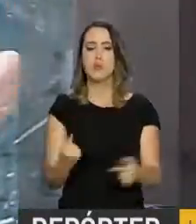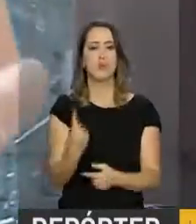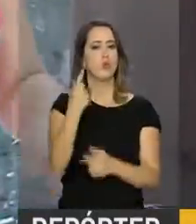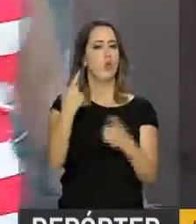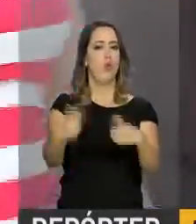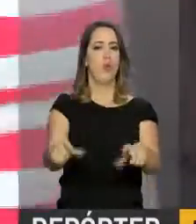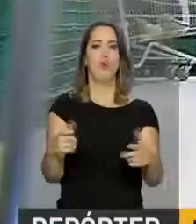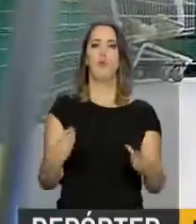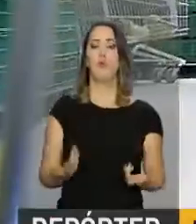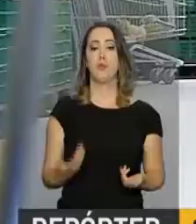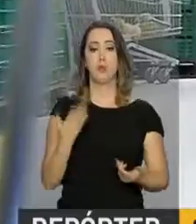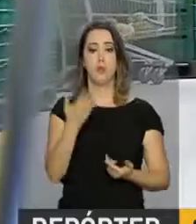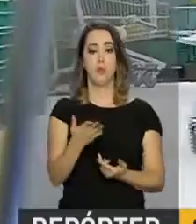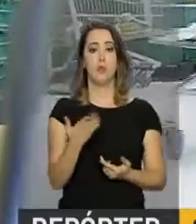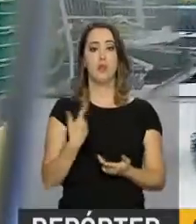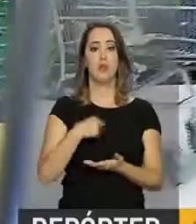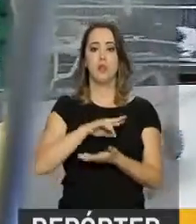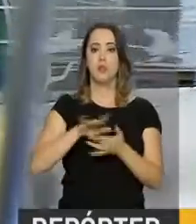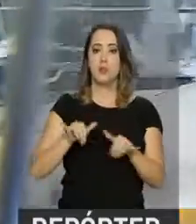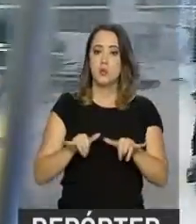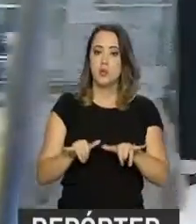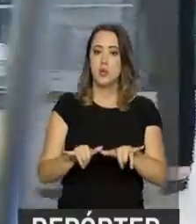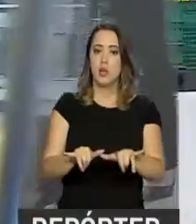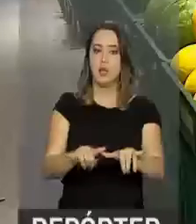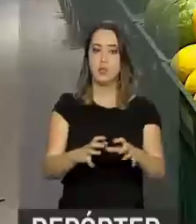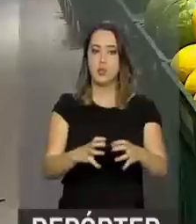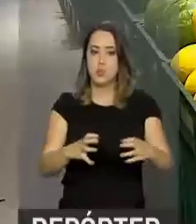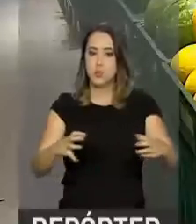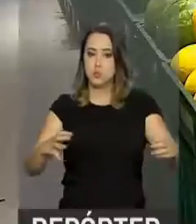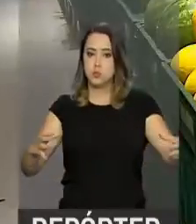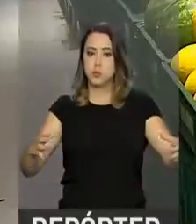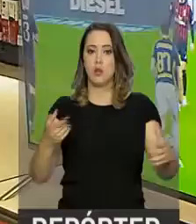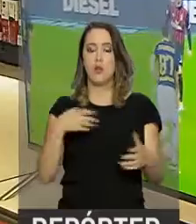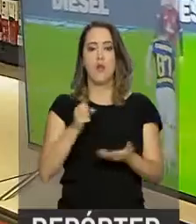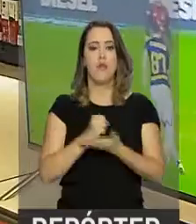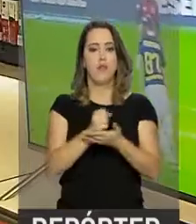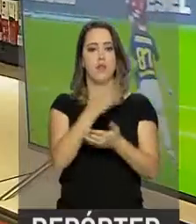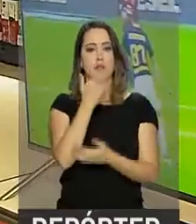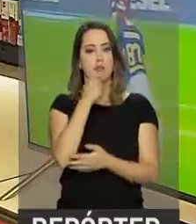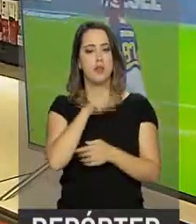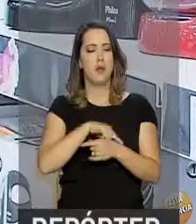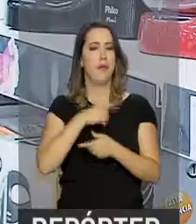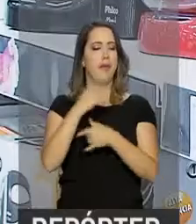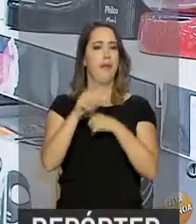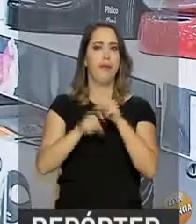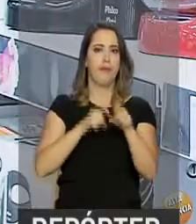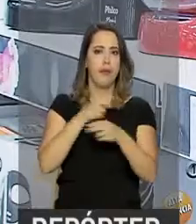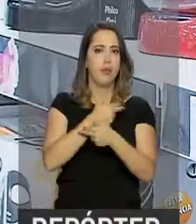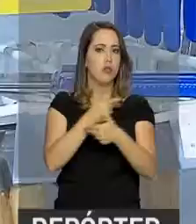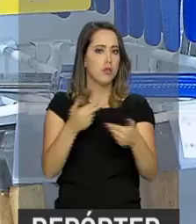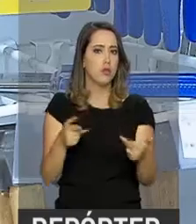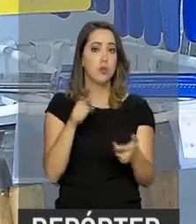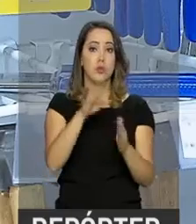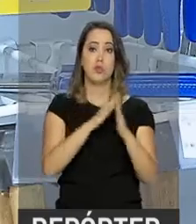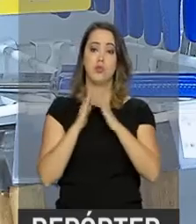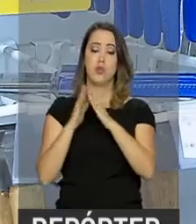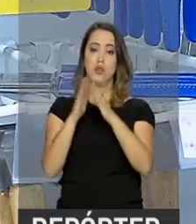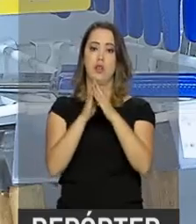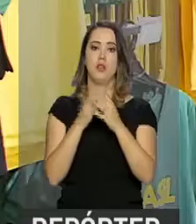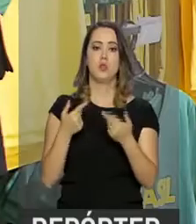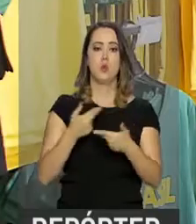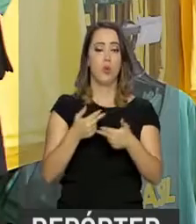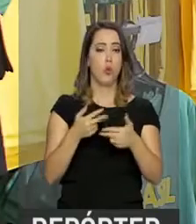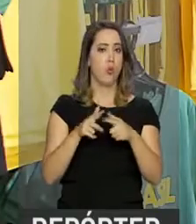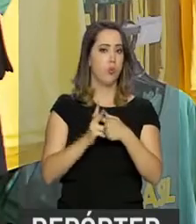um único lugar. E os hipermercados oferecem, além dos alimentos, eletrônicos e eletrodomésticos,